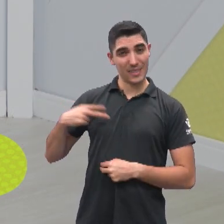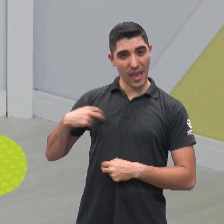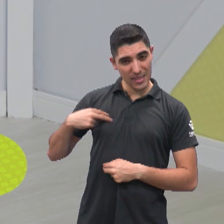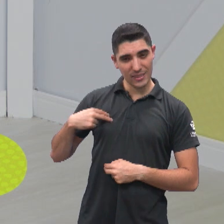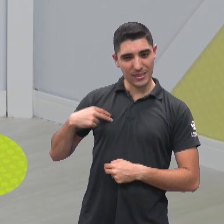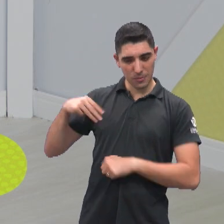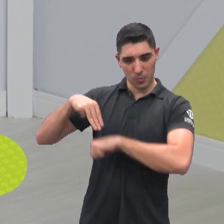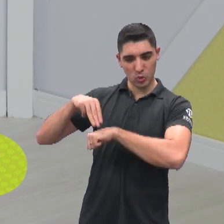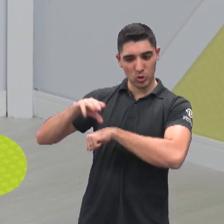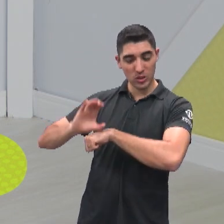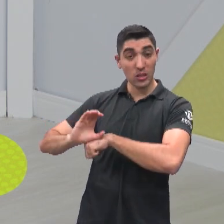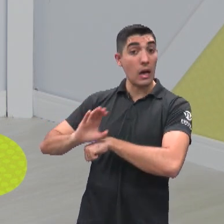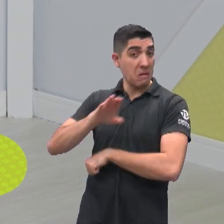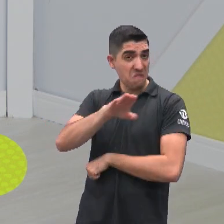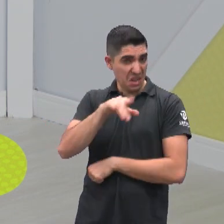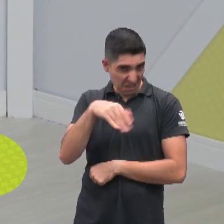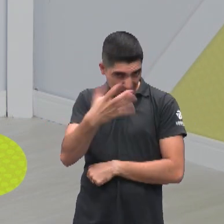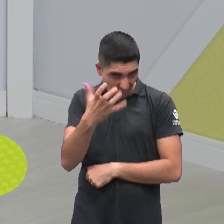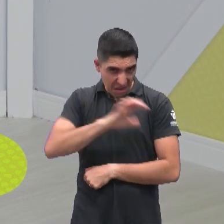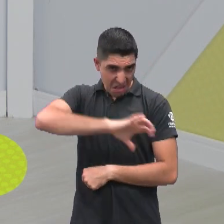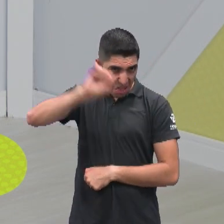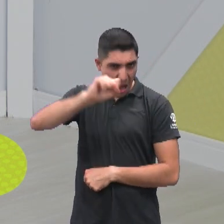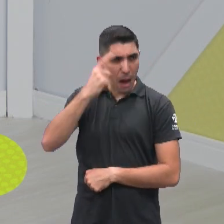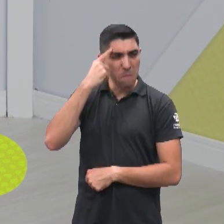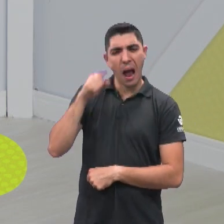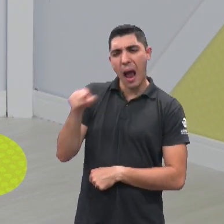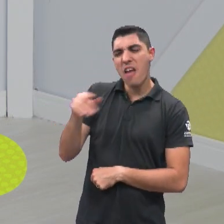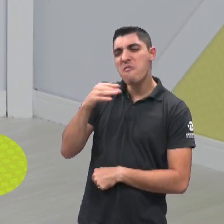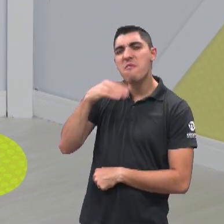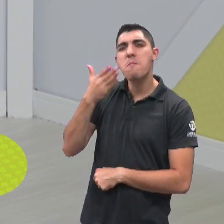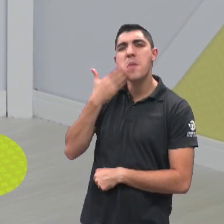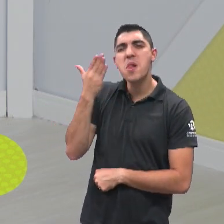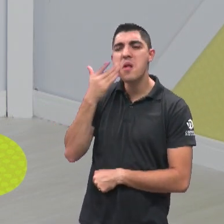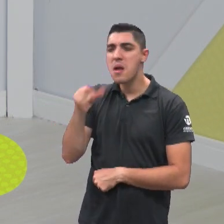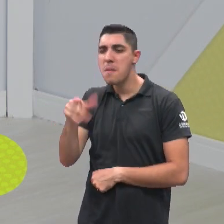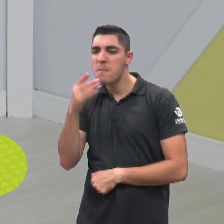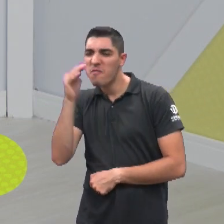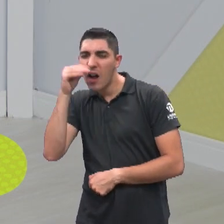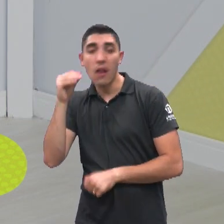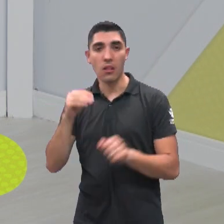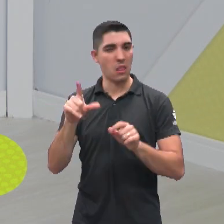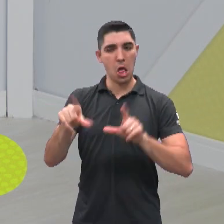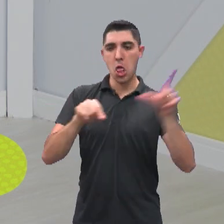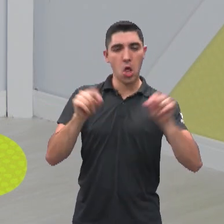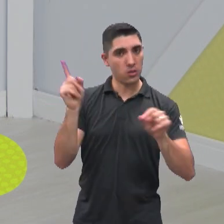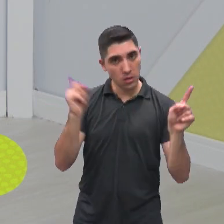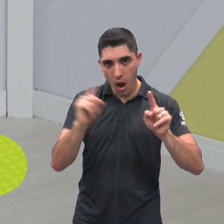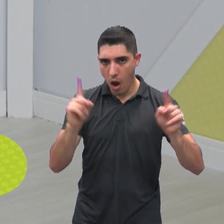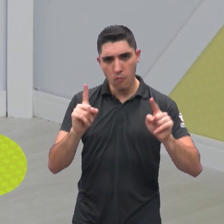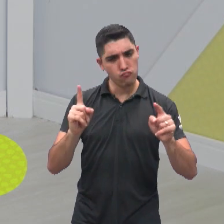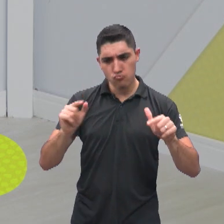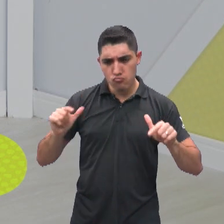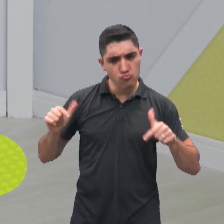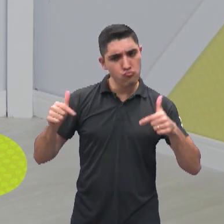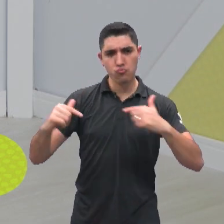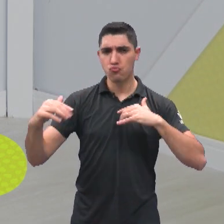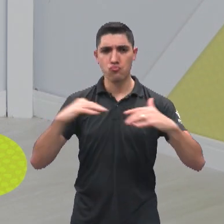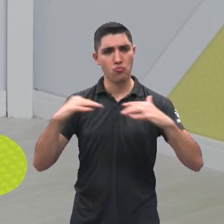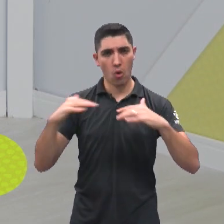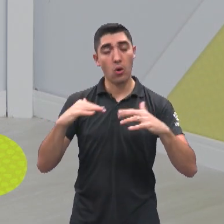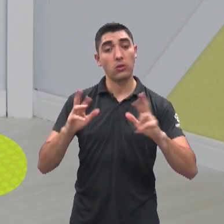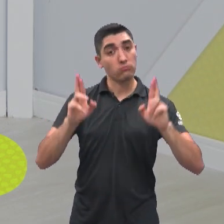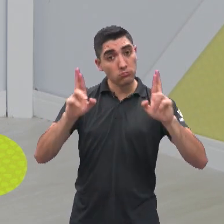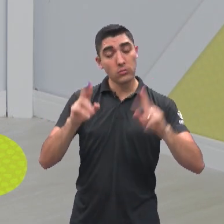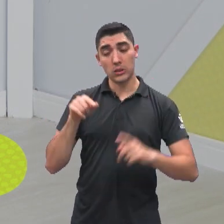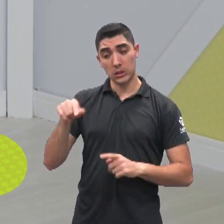quem quer ser campeão tem que ficar escolhendo adversário, tem que ir e vencer, e é isso que a gente espera deste Goalball de São José, que, como o Brunão disse, vem dando alegrias,